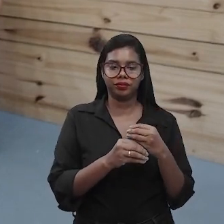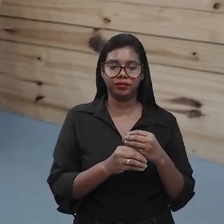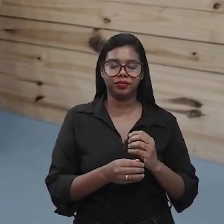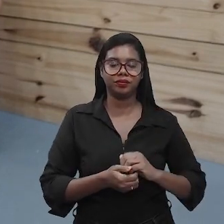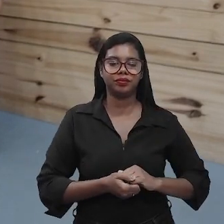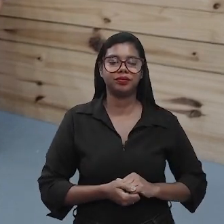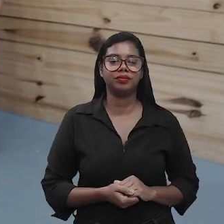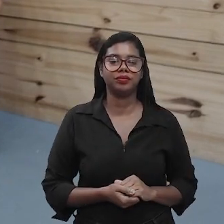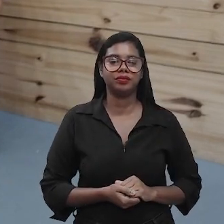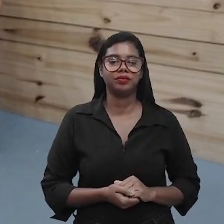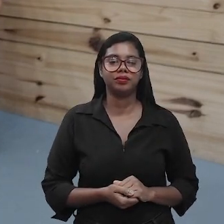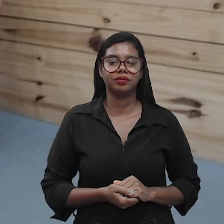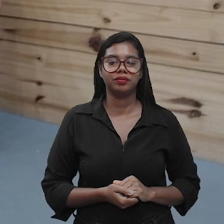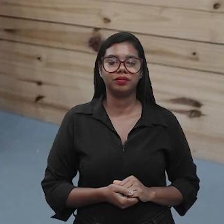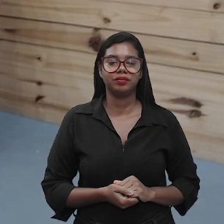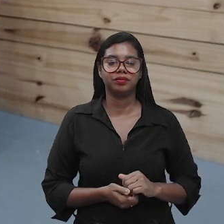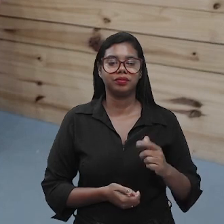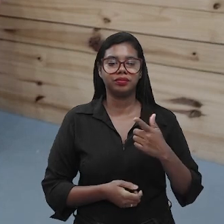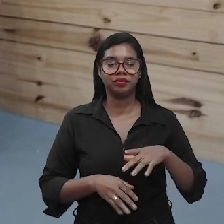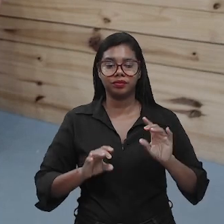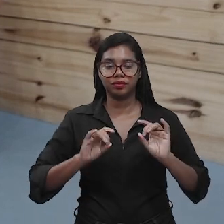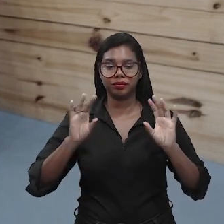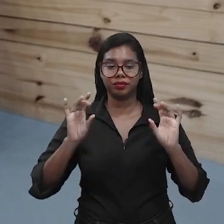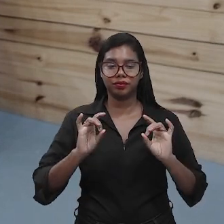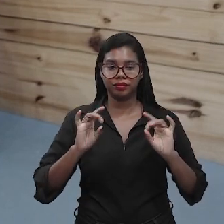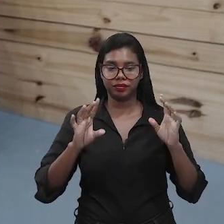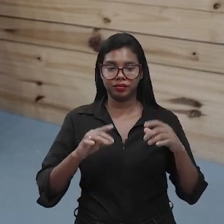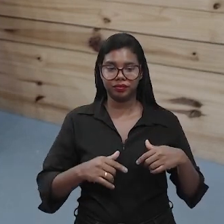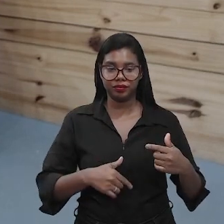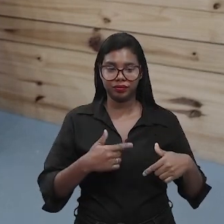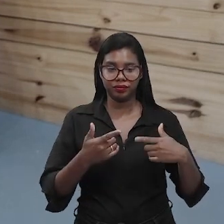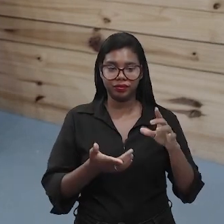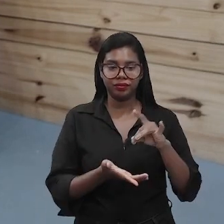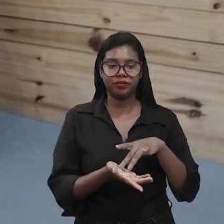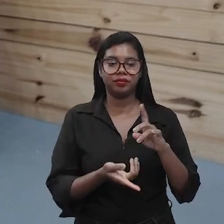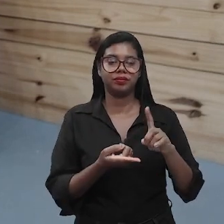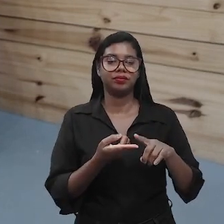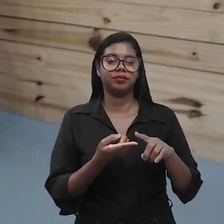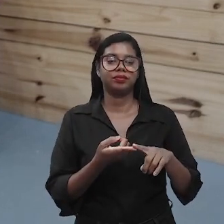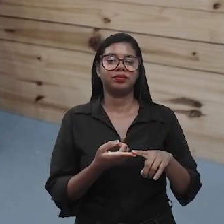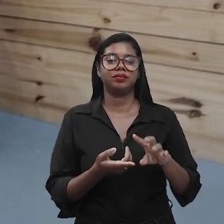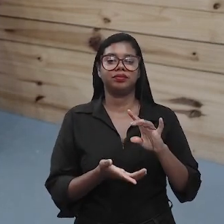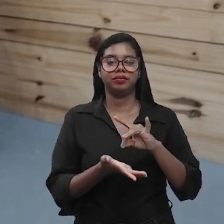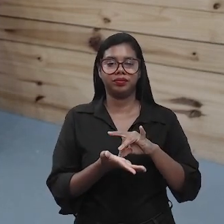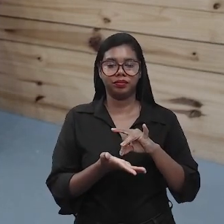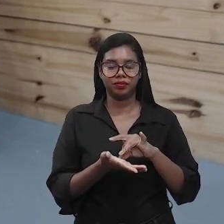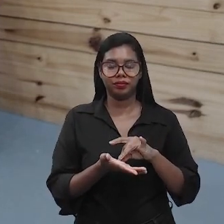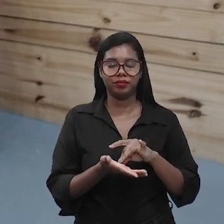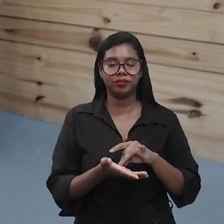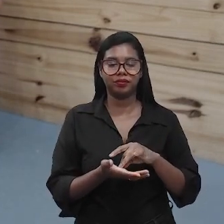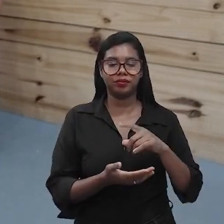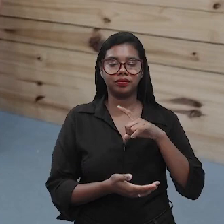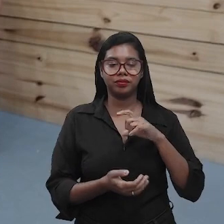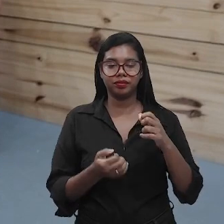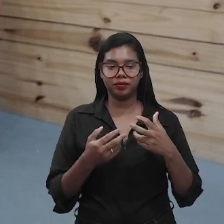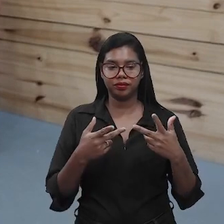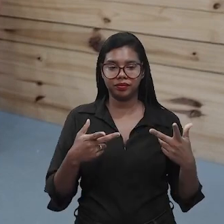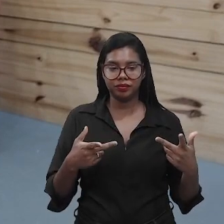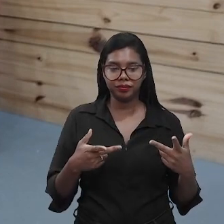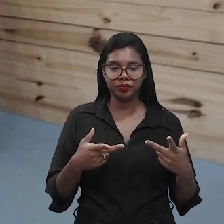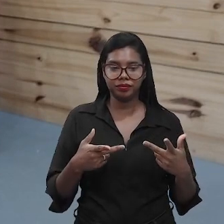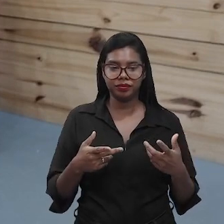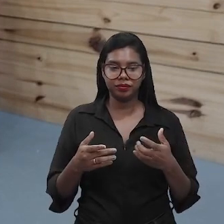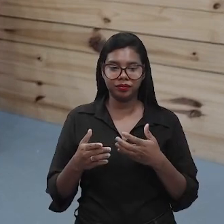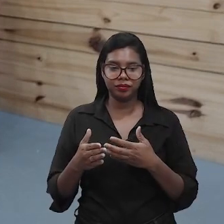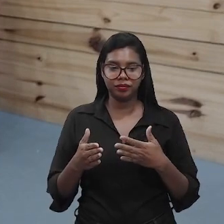e outra é vender esse trabalho, né? Existe, na verdade, às vezes, no, em alguns segmentos, talvez na